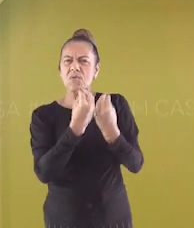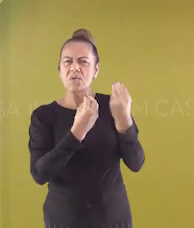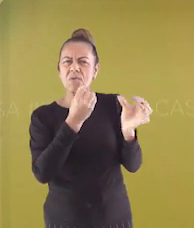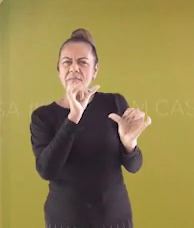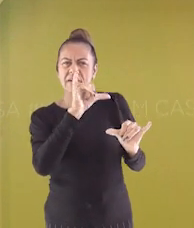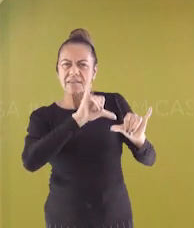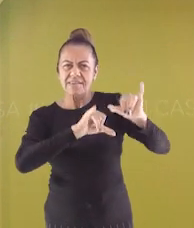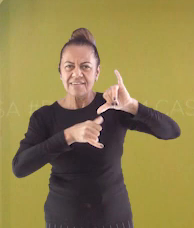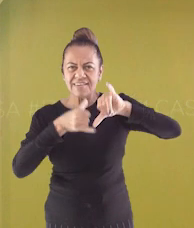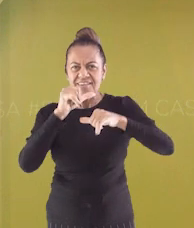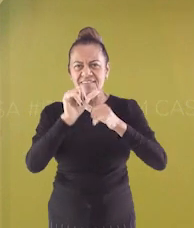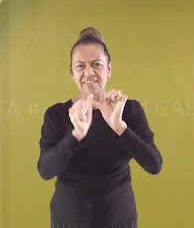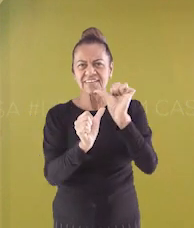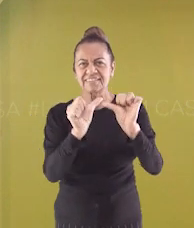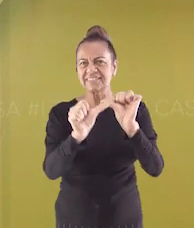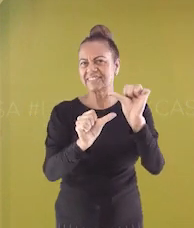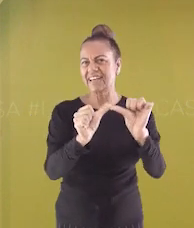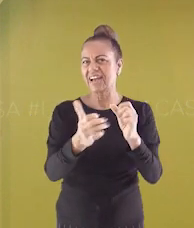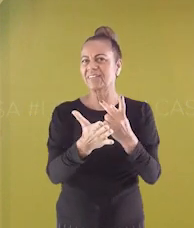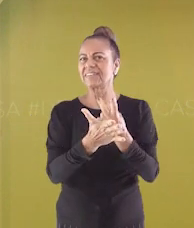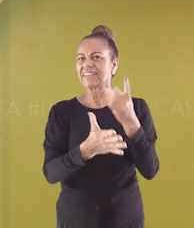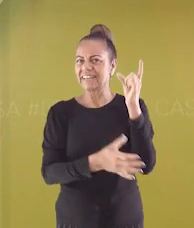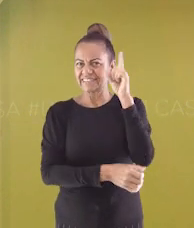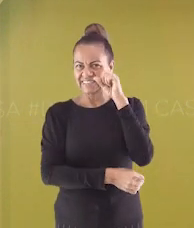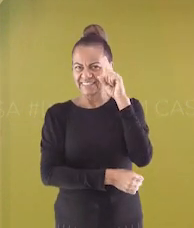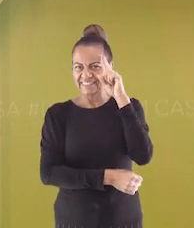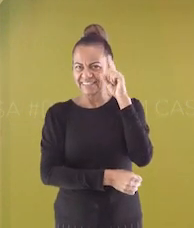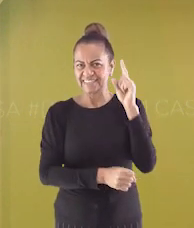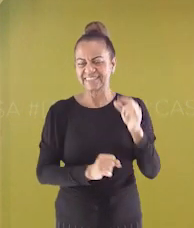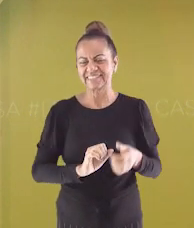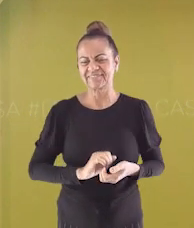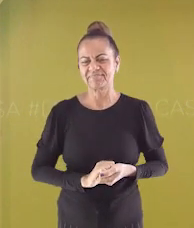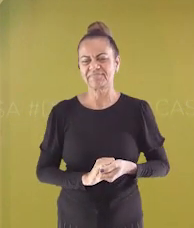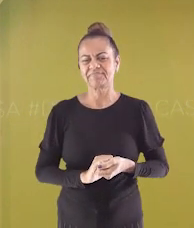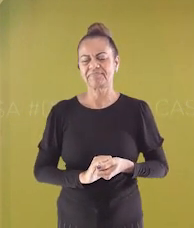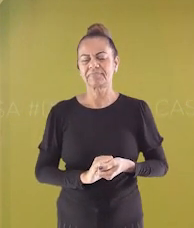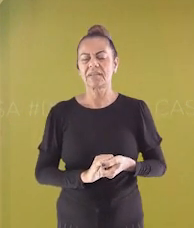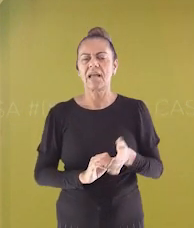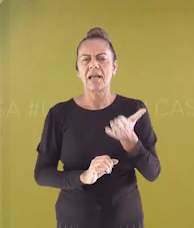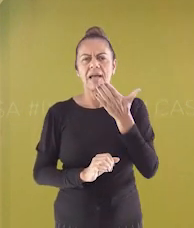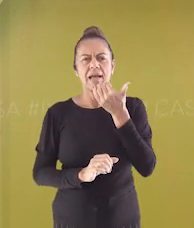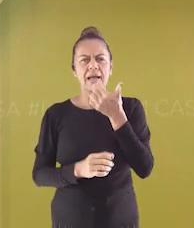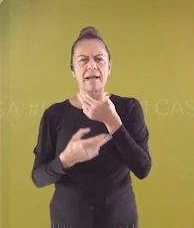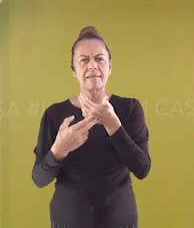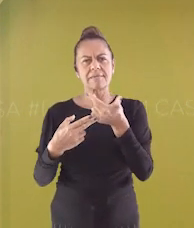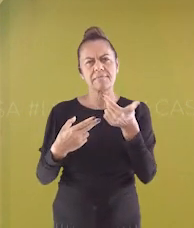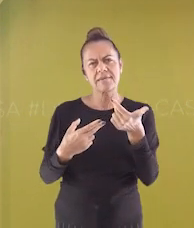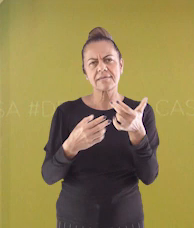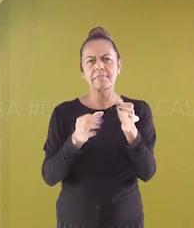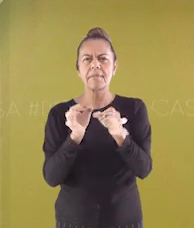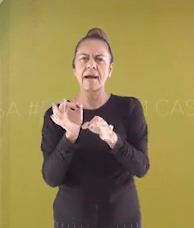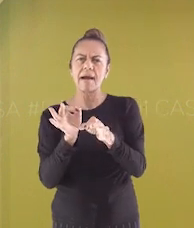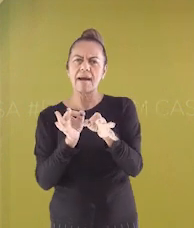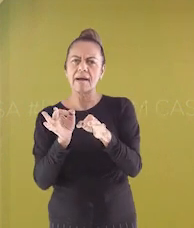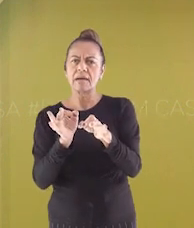Agora, vamos lá! Vamos aprender um pouco mais sobre as transformações químicas do nosso cotidiano.